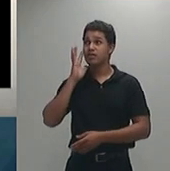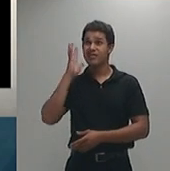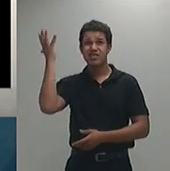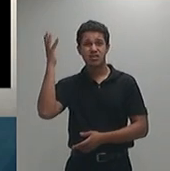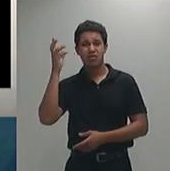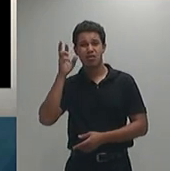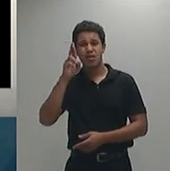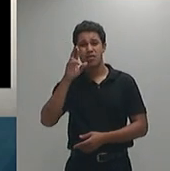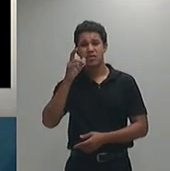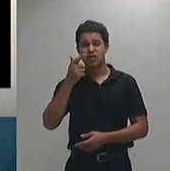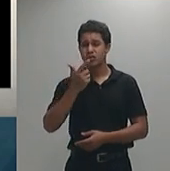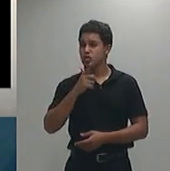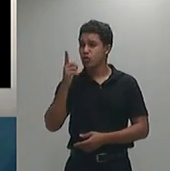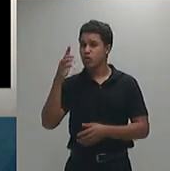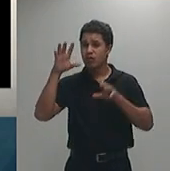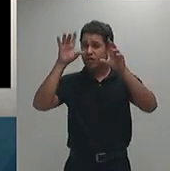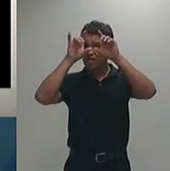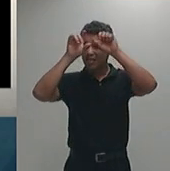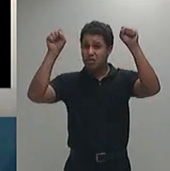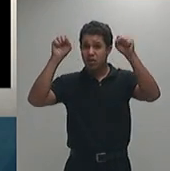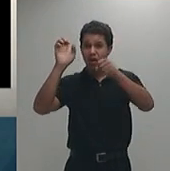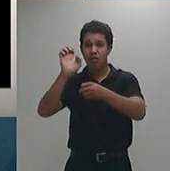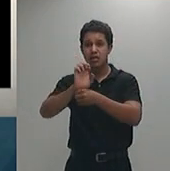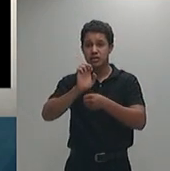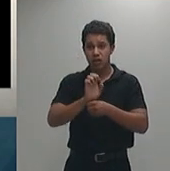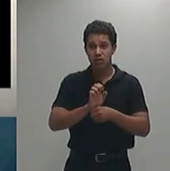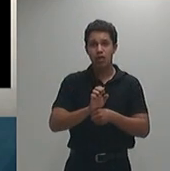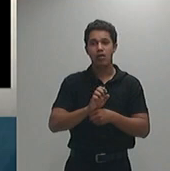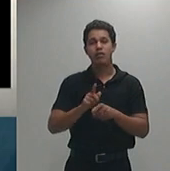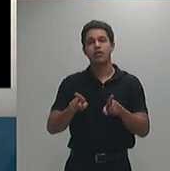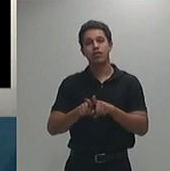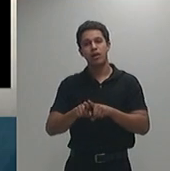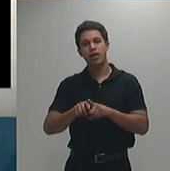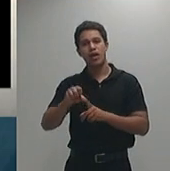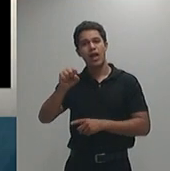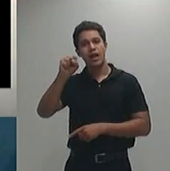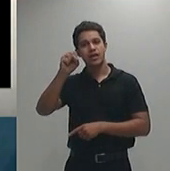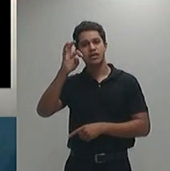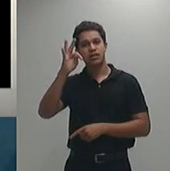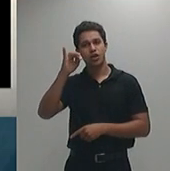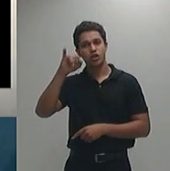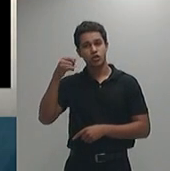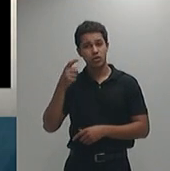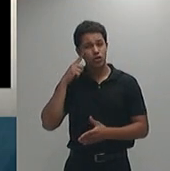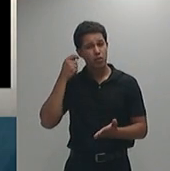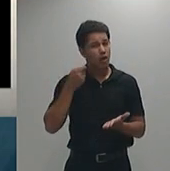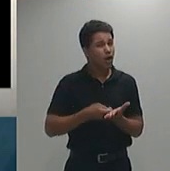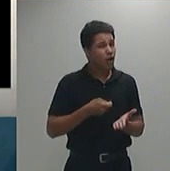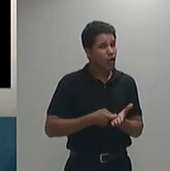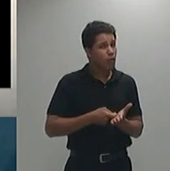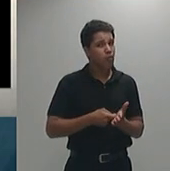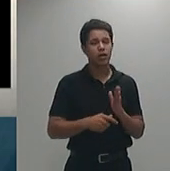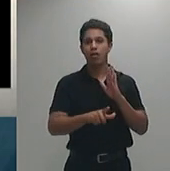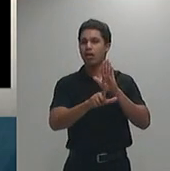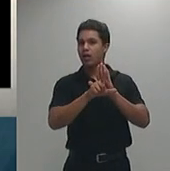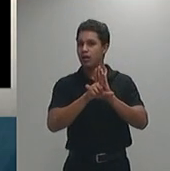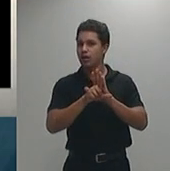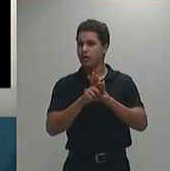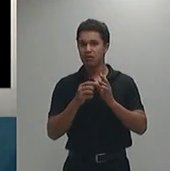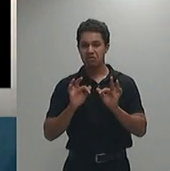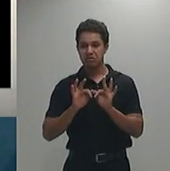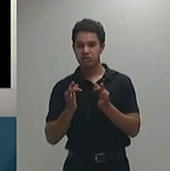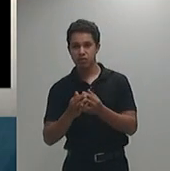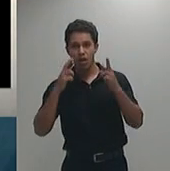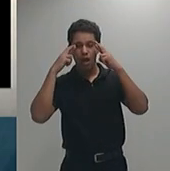tribunais estaduais e do STJ sobre a necessidade de cumprimento da lei que simplesmente se respeite o fim